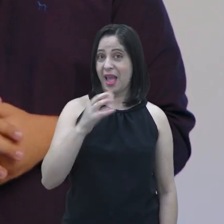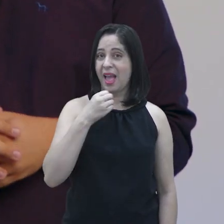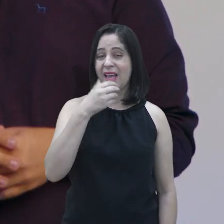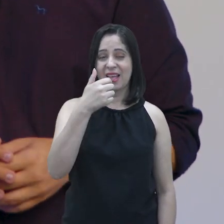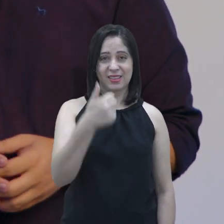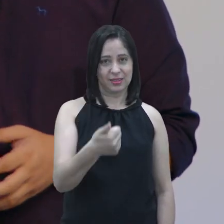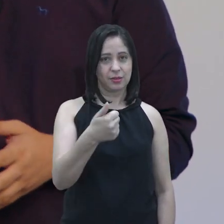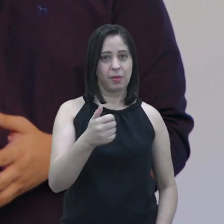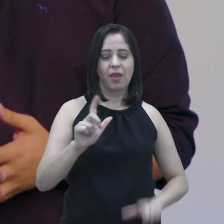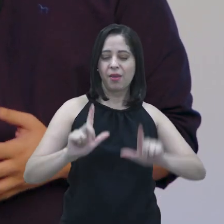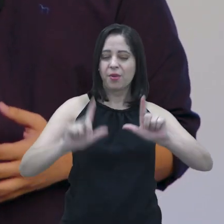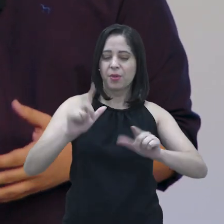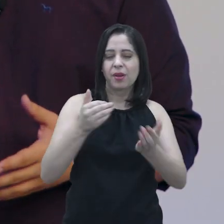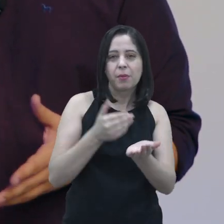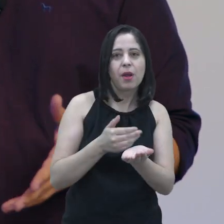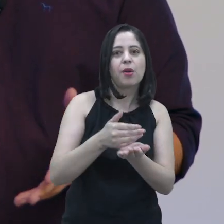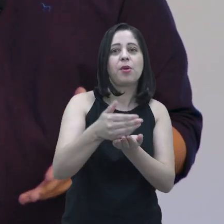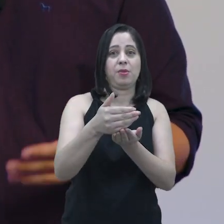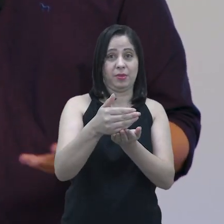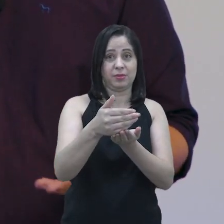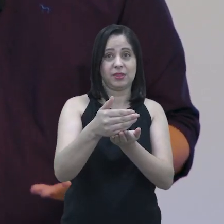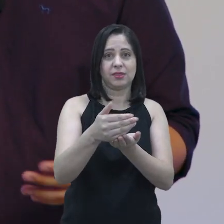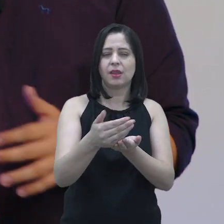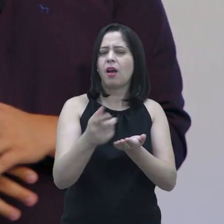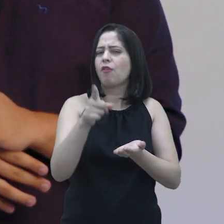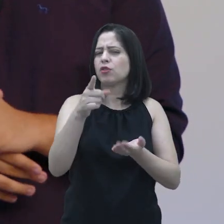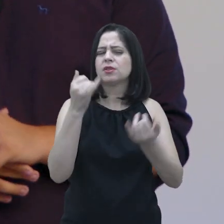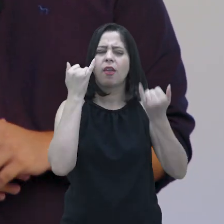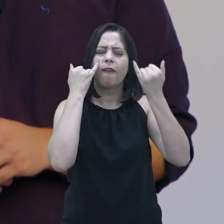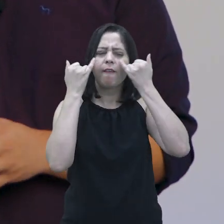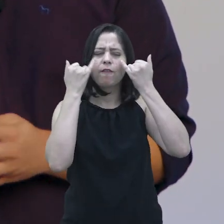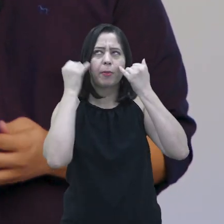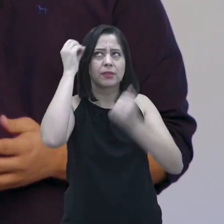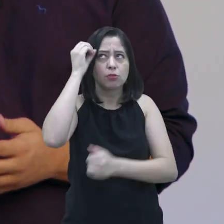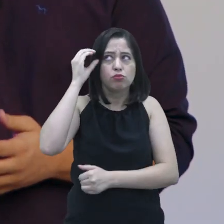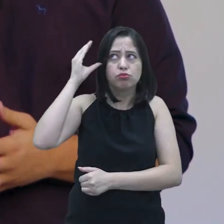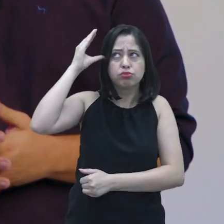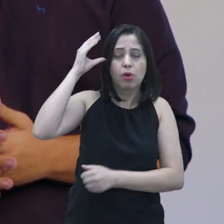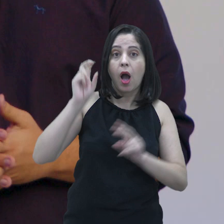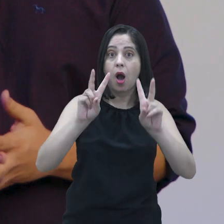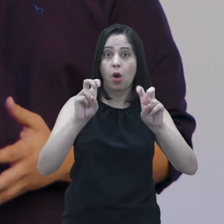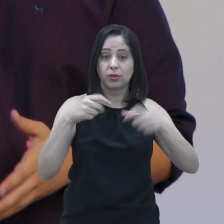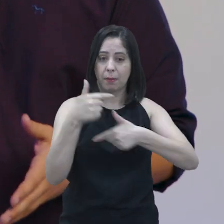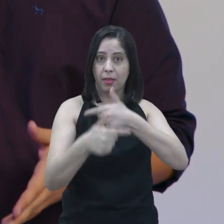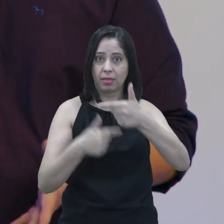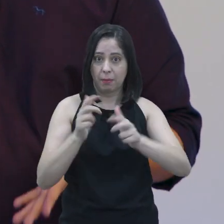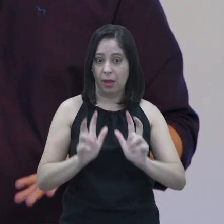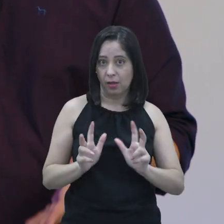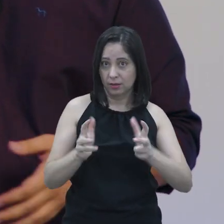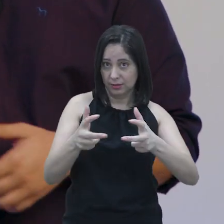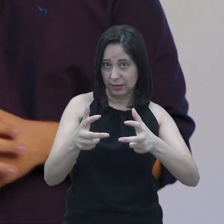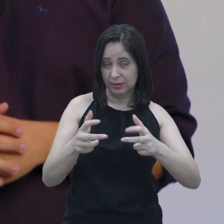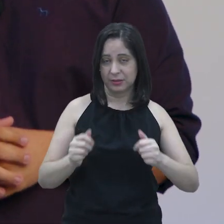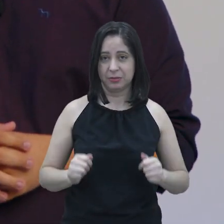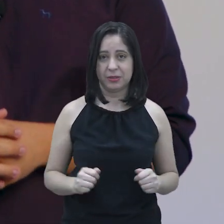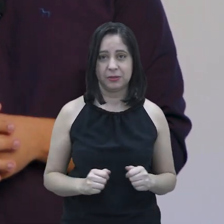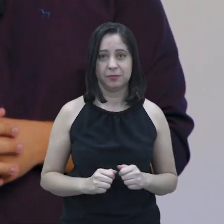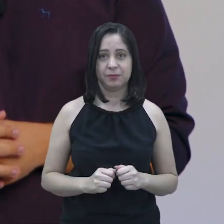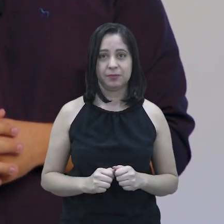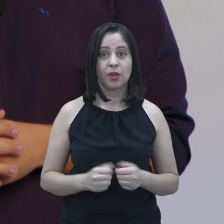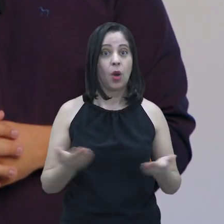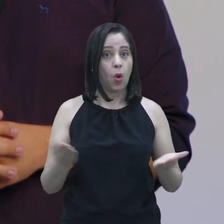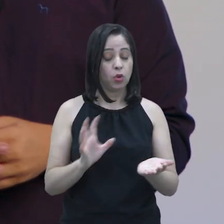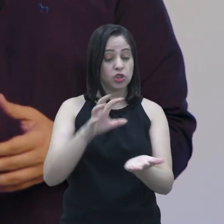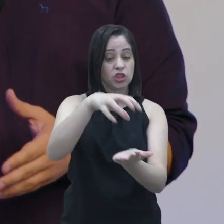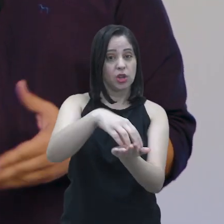Oi, tudo bem com você? O Cidadania em Pauta chegou para te deixar bem informado sobre o trabalho feito aqui na Câmara